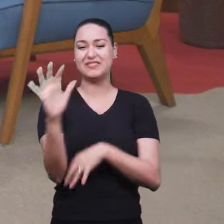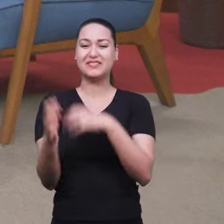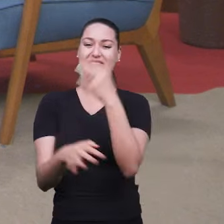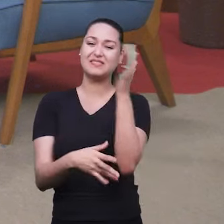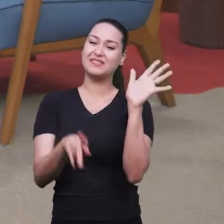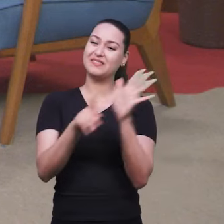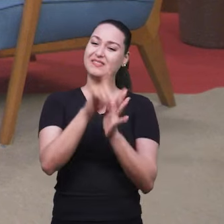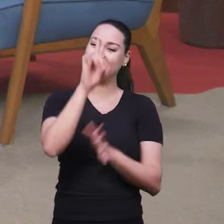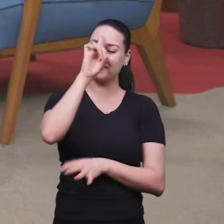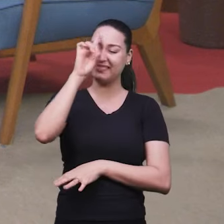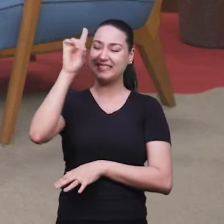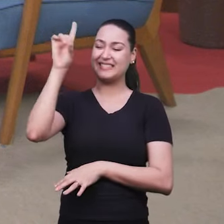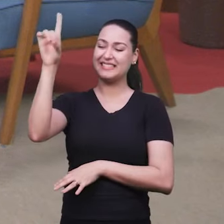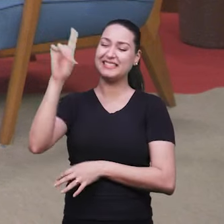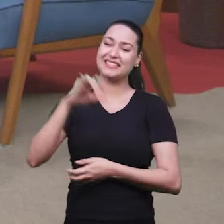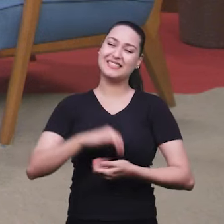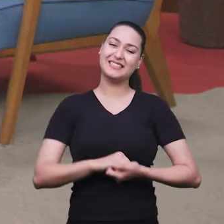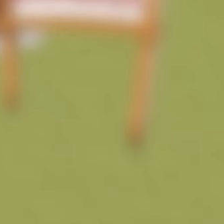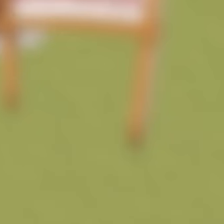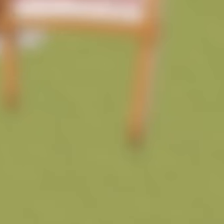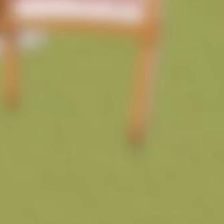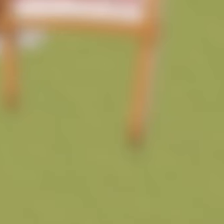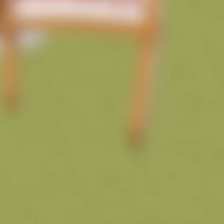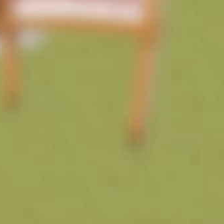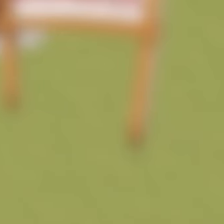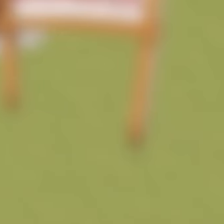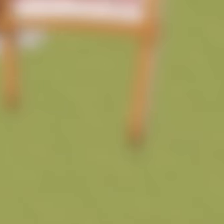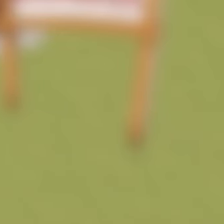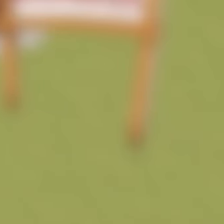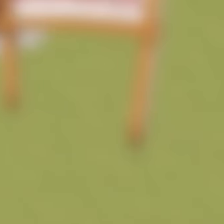tema A Igreja, Jardim de Deus.